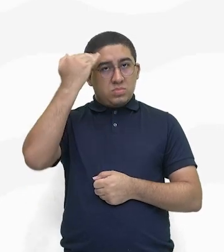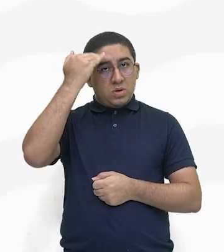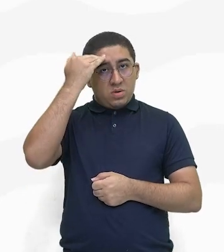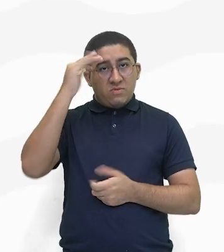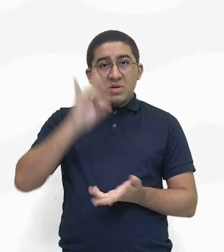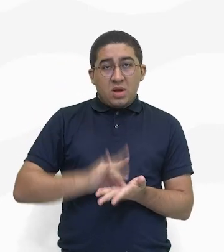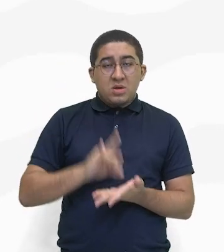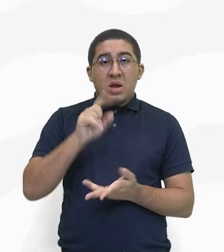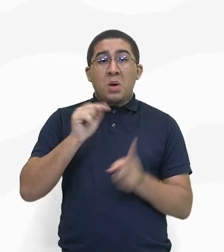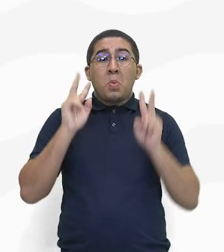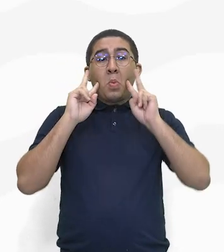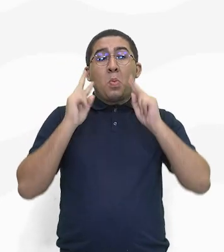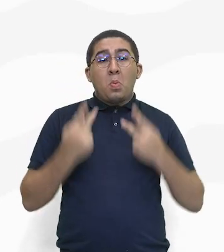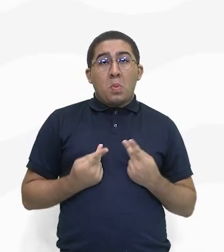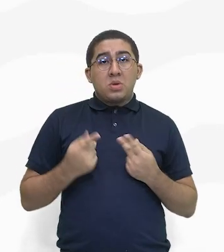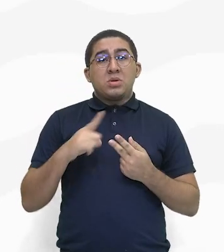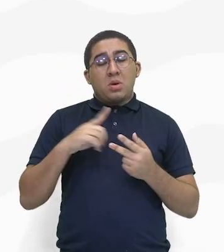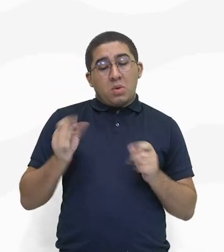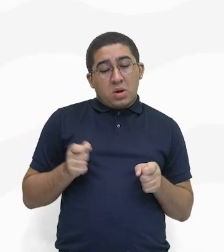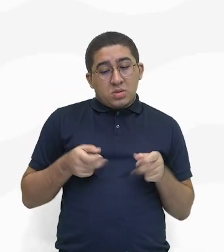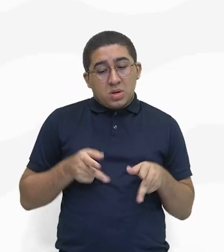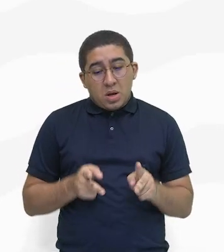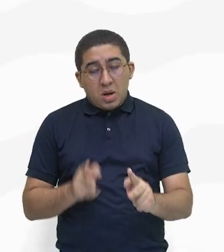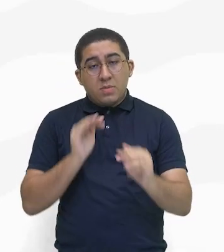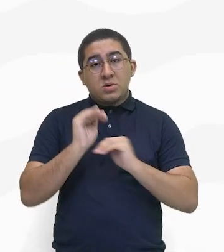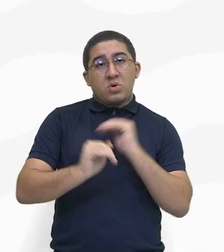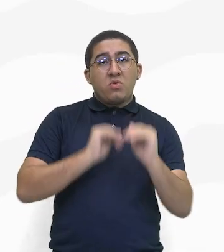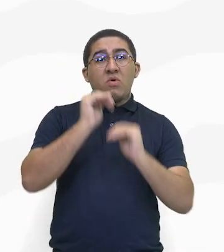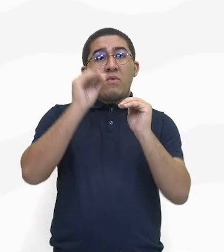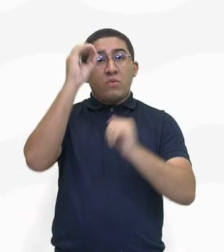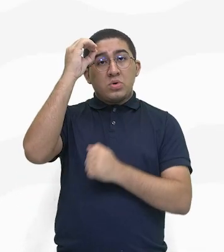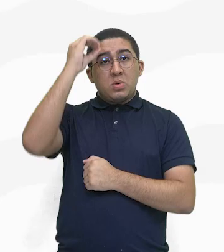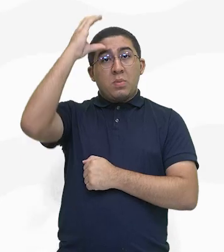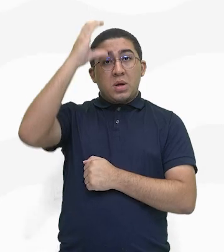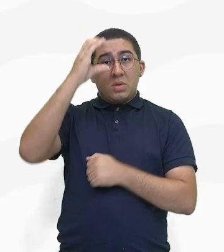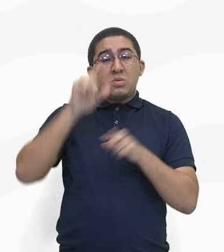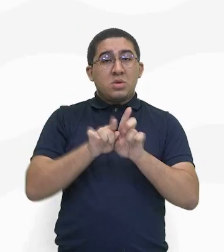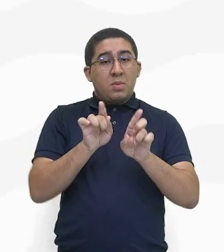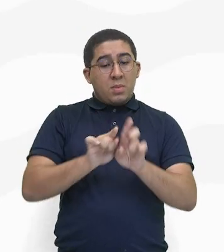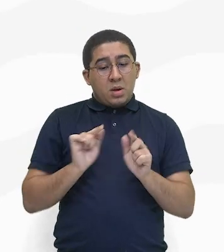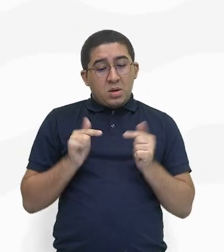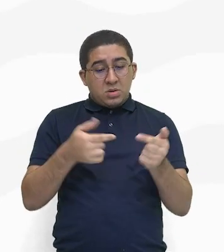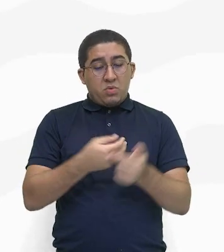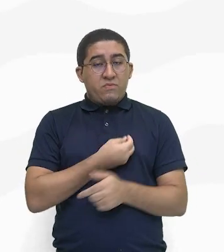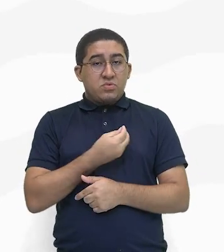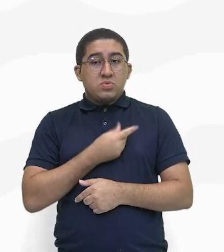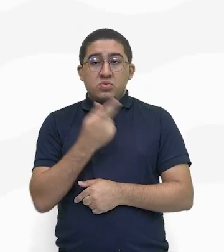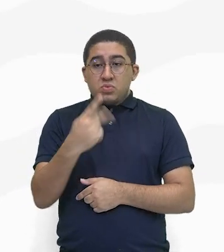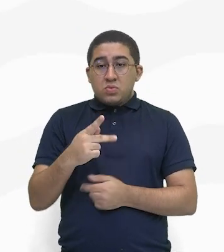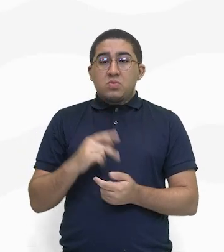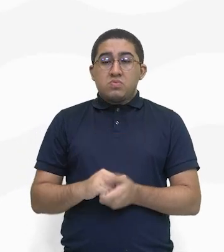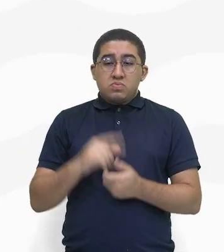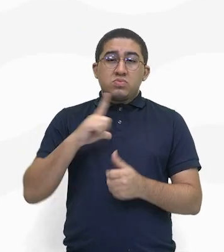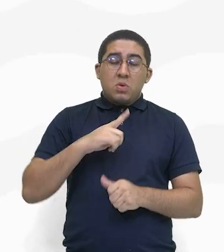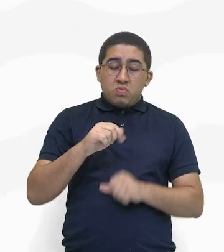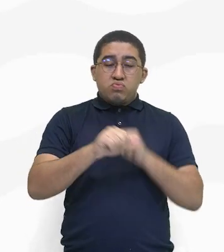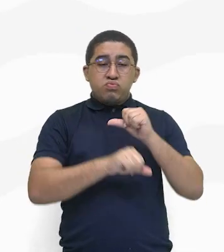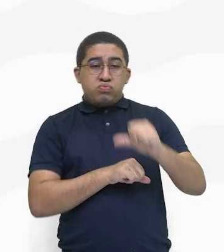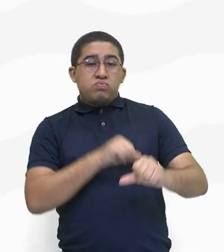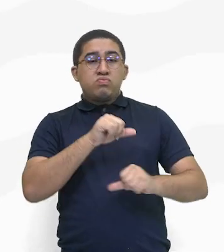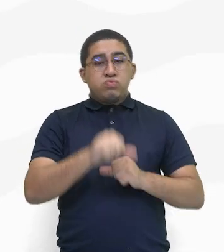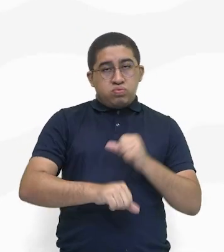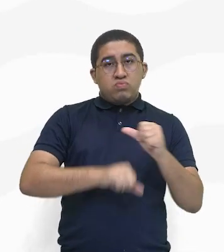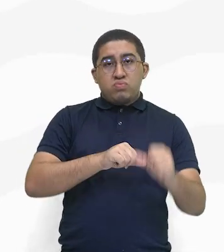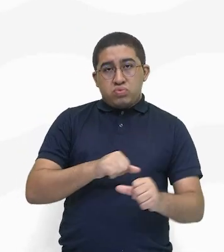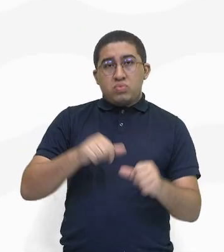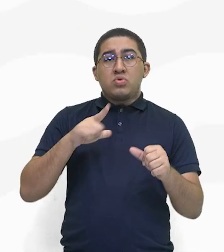Elas são seres humanos que avançam com o seu conhecimento, avançam com suas práticas de vida. E eles vão se atualizando também. Exatamente.